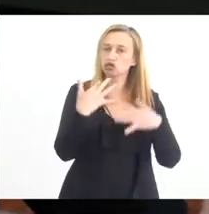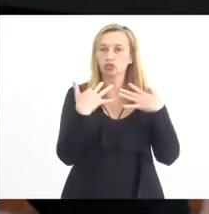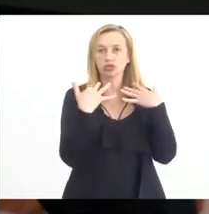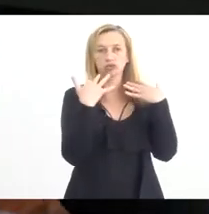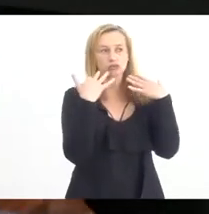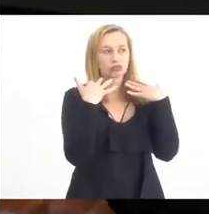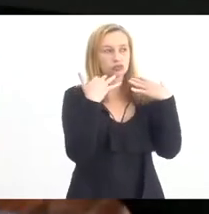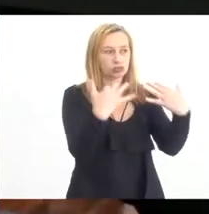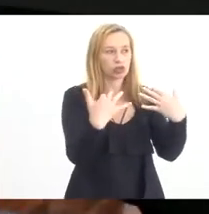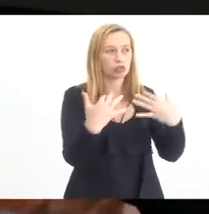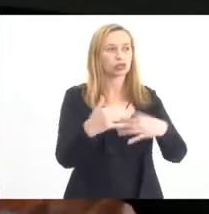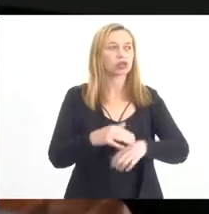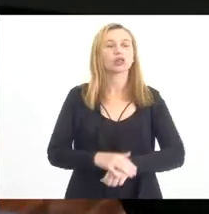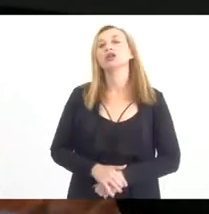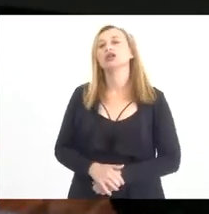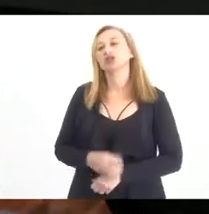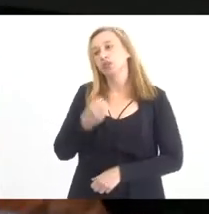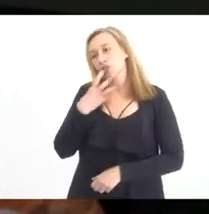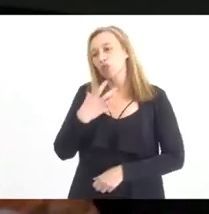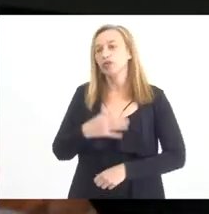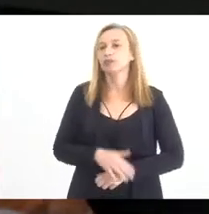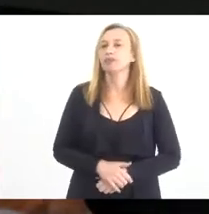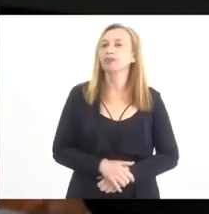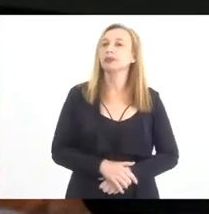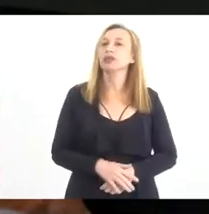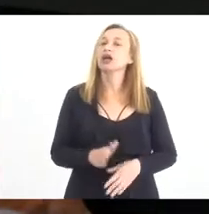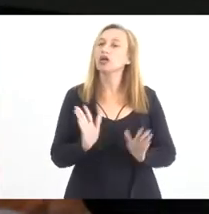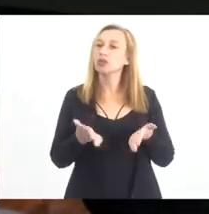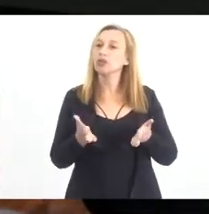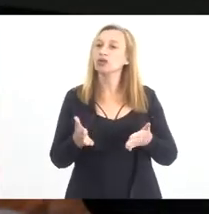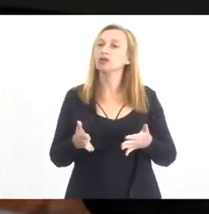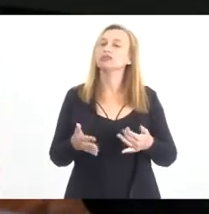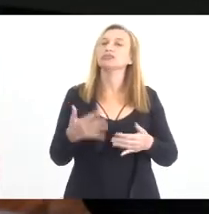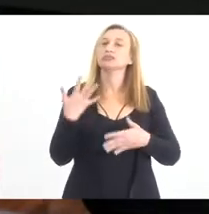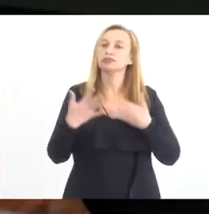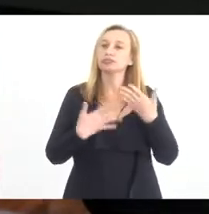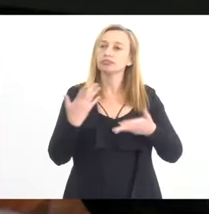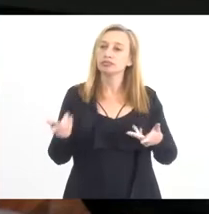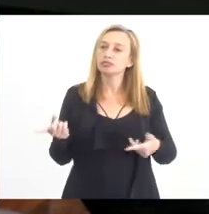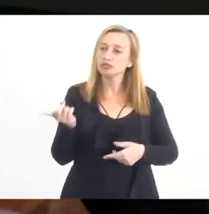proveitosa, e estou tendo esse prazer de